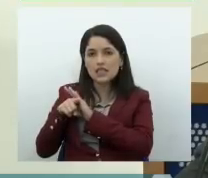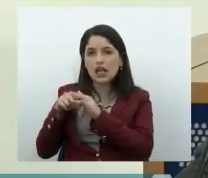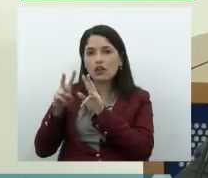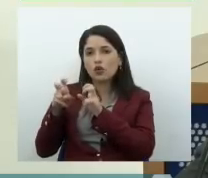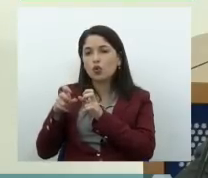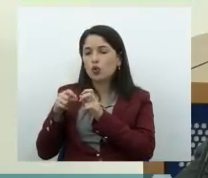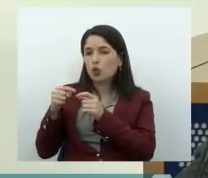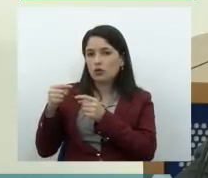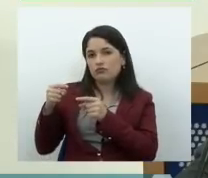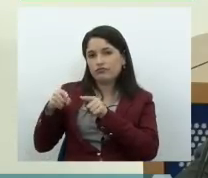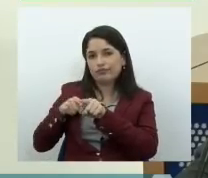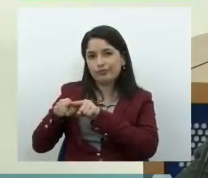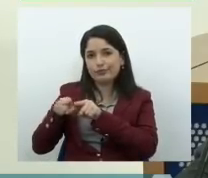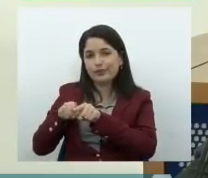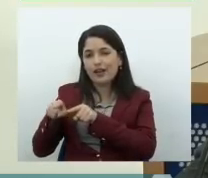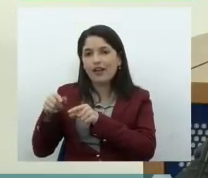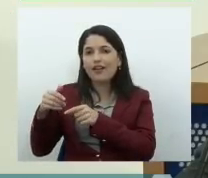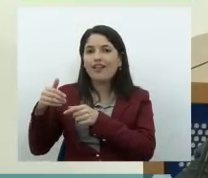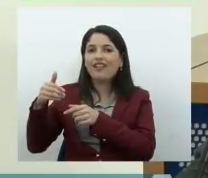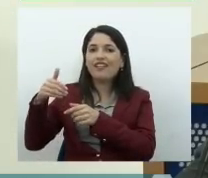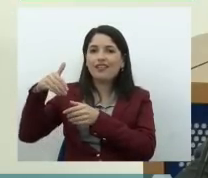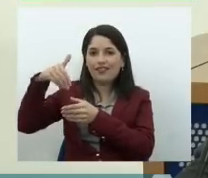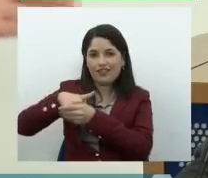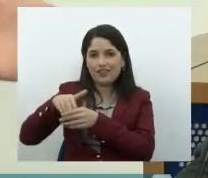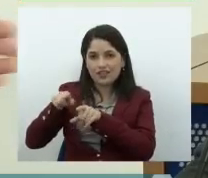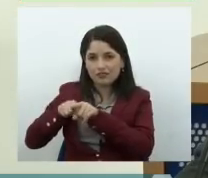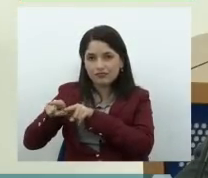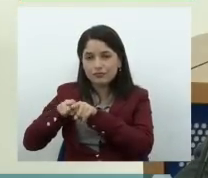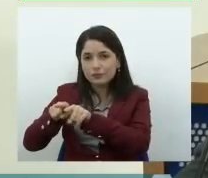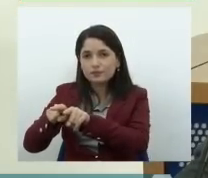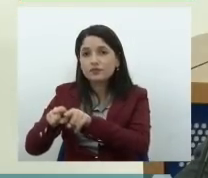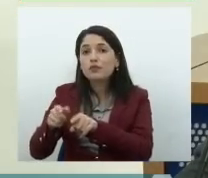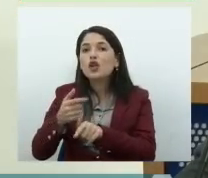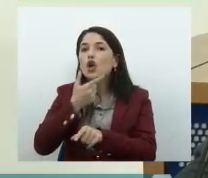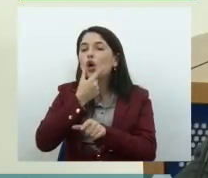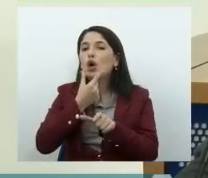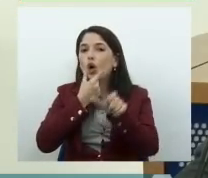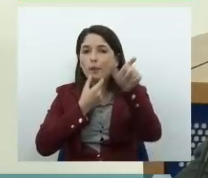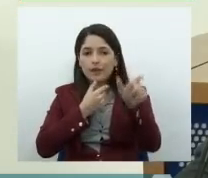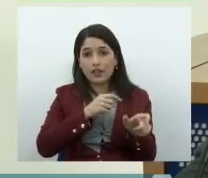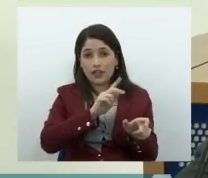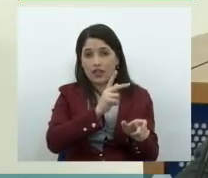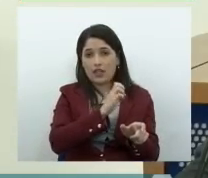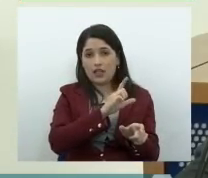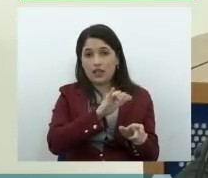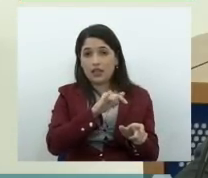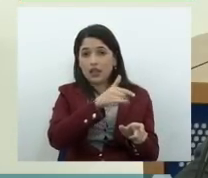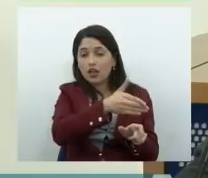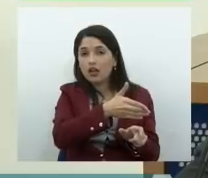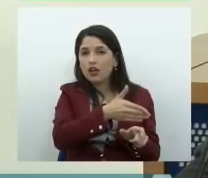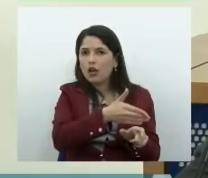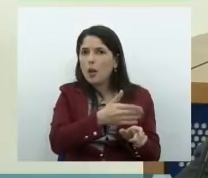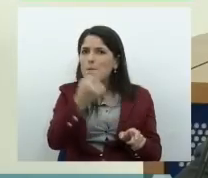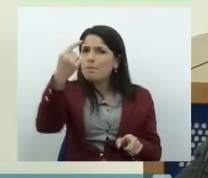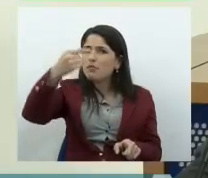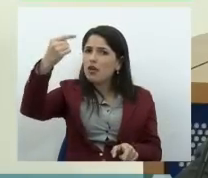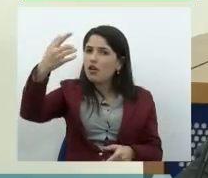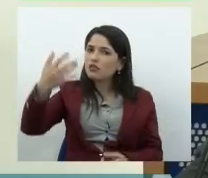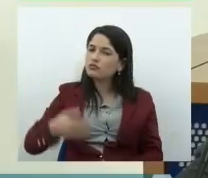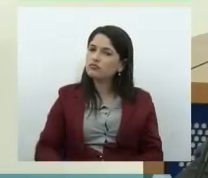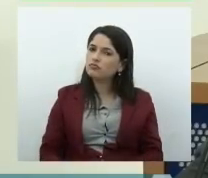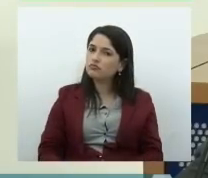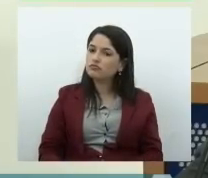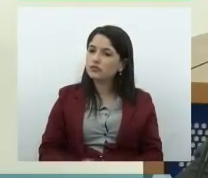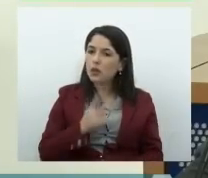ela verdadeira ou não, apontava o candidato que não está aqui hoje, o Eli Correia, em primeiro lugar, e apontava uma